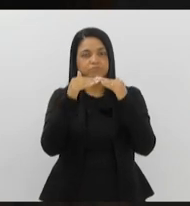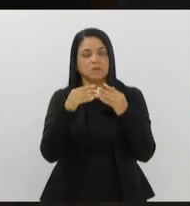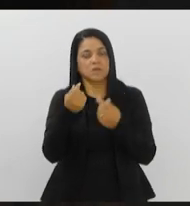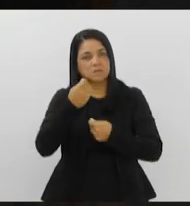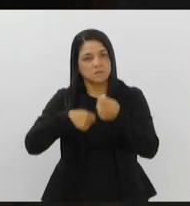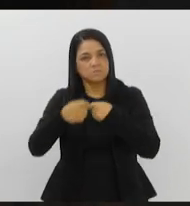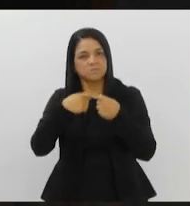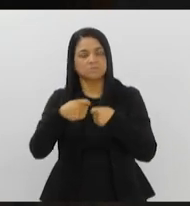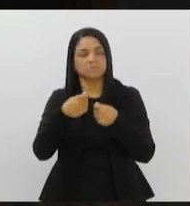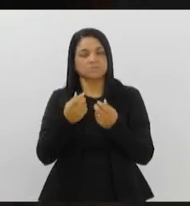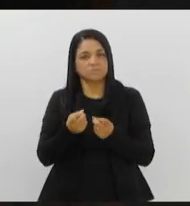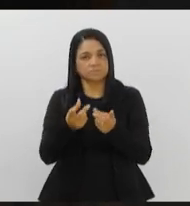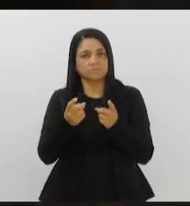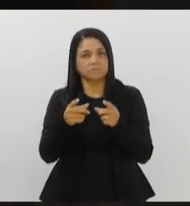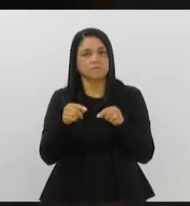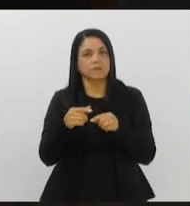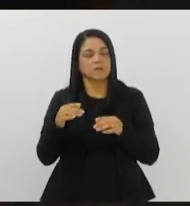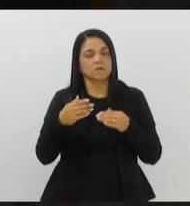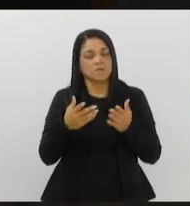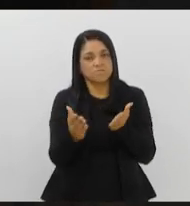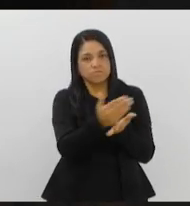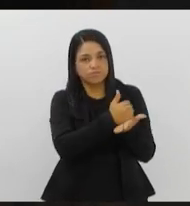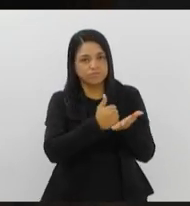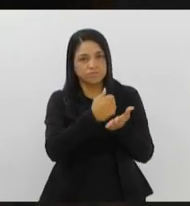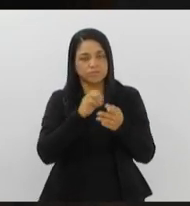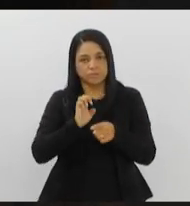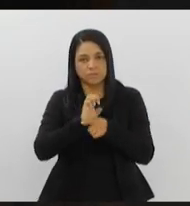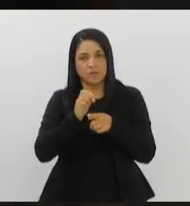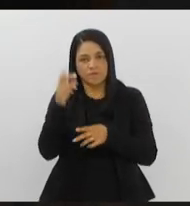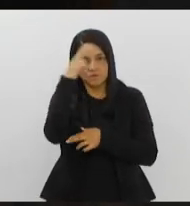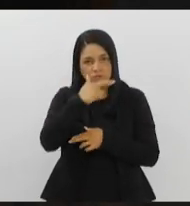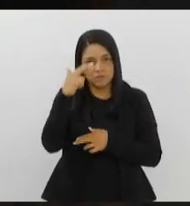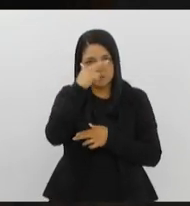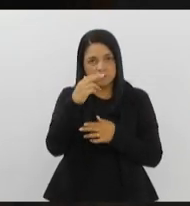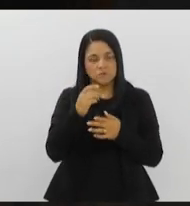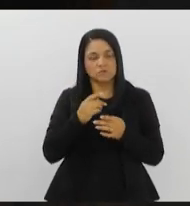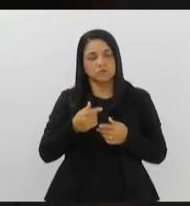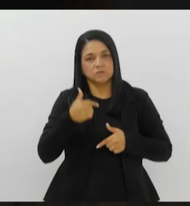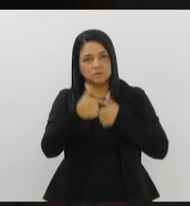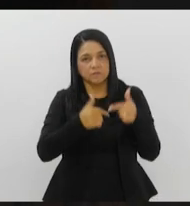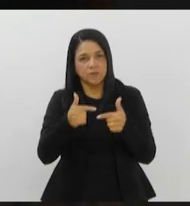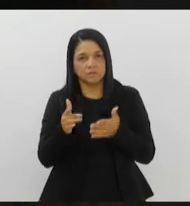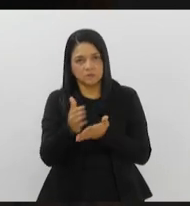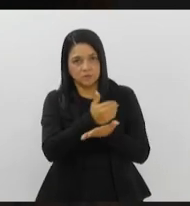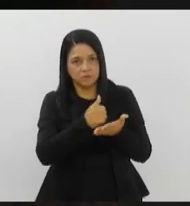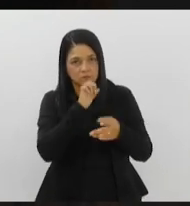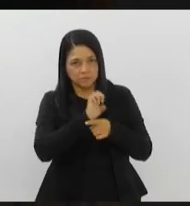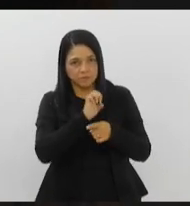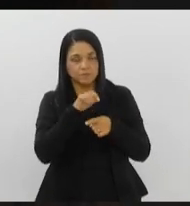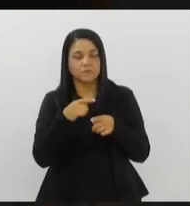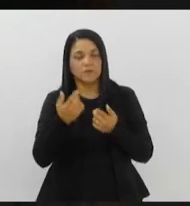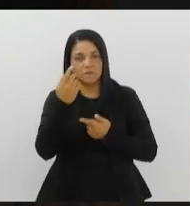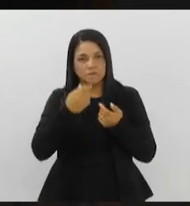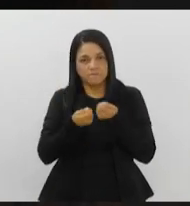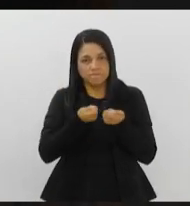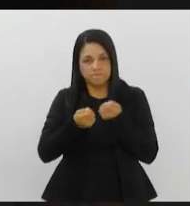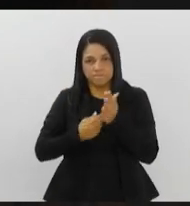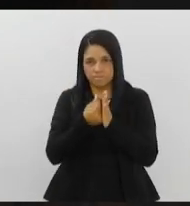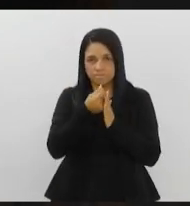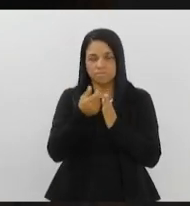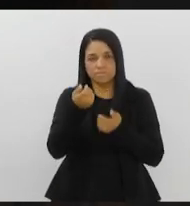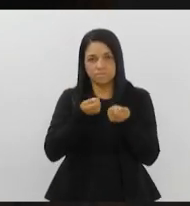Comércio favorável, Tributação, Controle da Arrecadação Estadual, Fiscalização dos Tributos Estaduais favorável, e de Orçamento, Fiscalização Financeira e